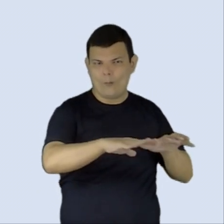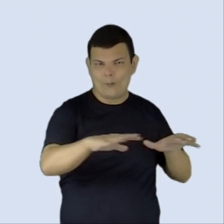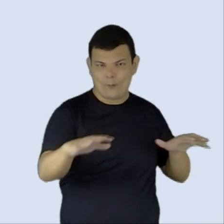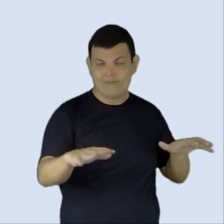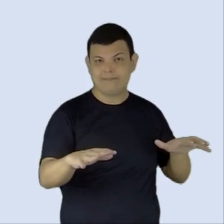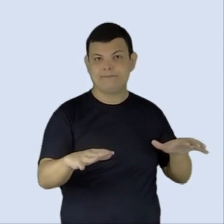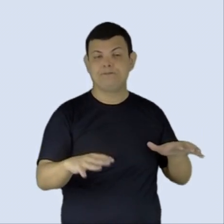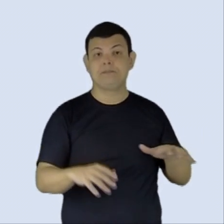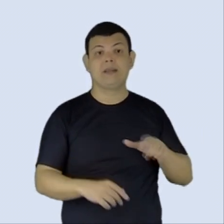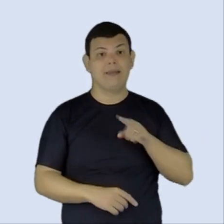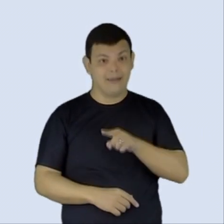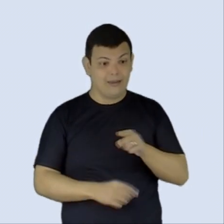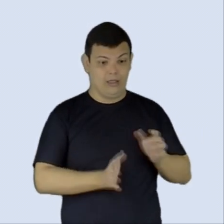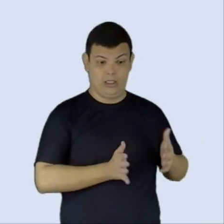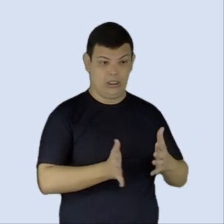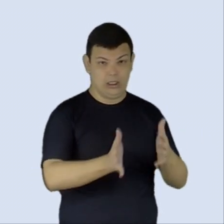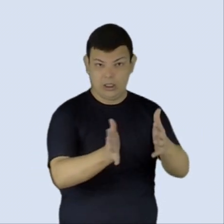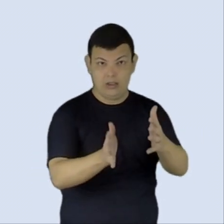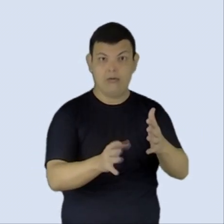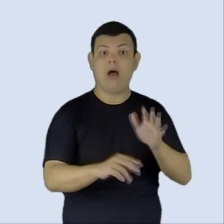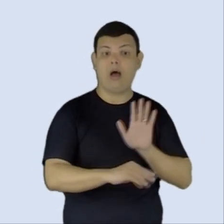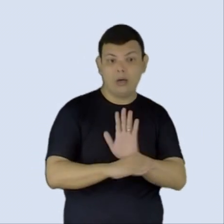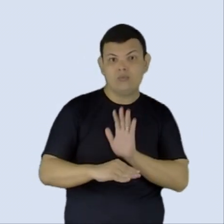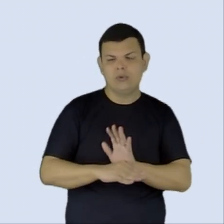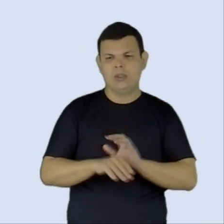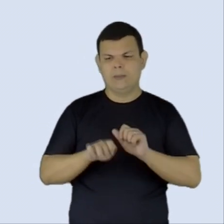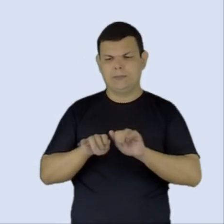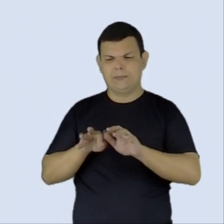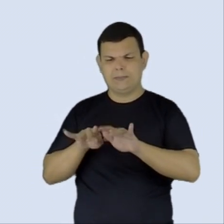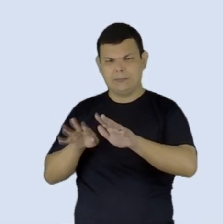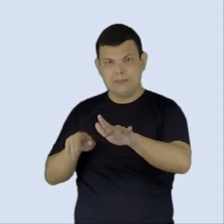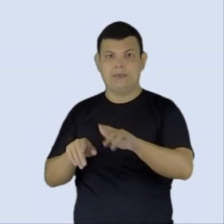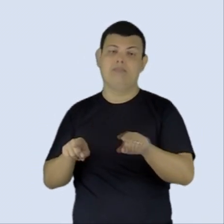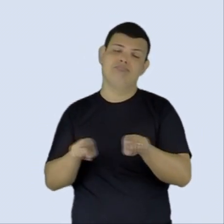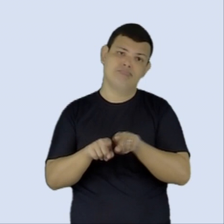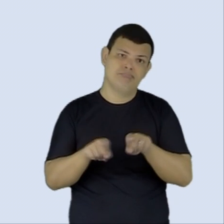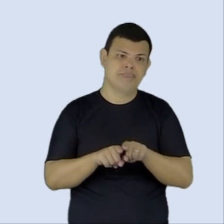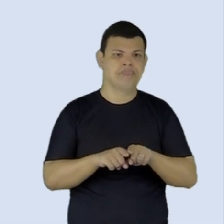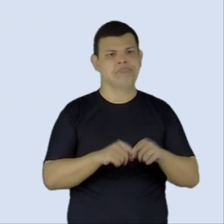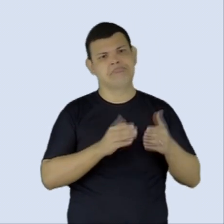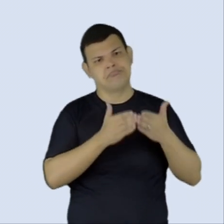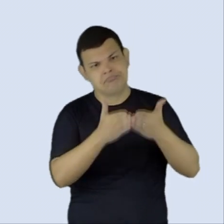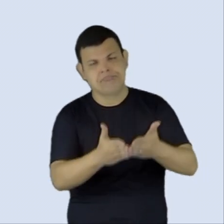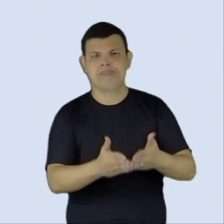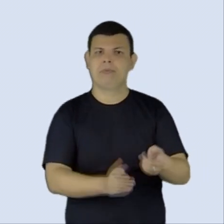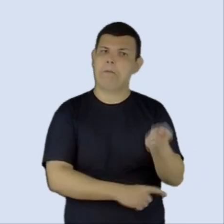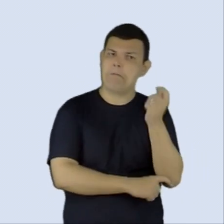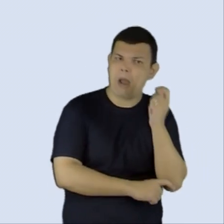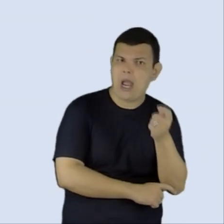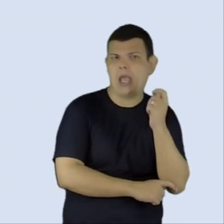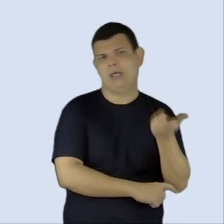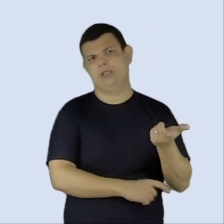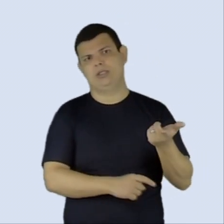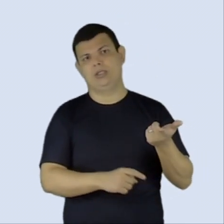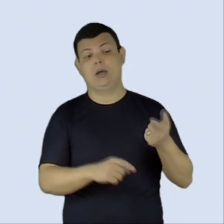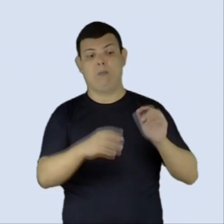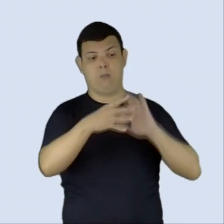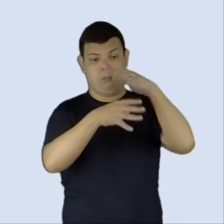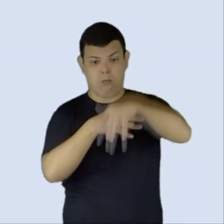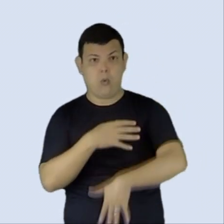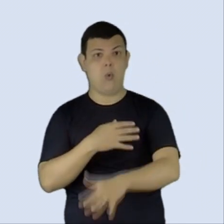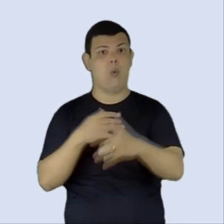São Francisco, ele favorece, ó, a irrigação, o transporte, a pesca, a produção de energia